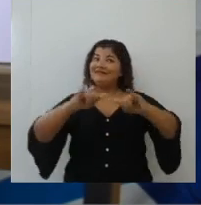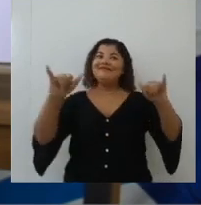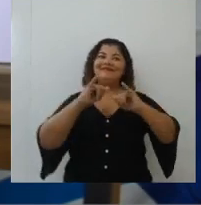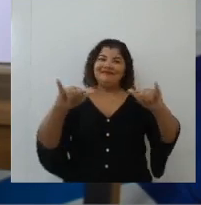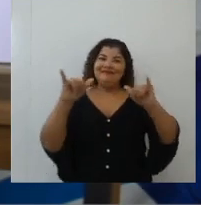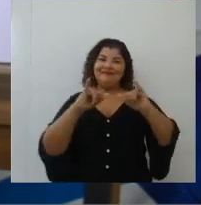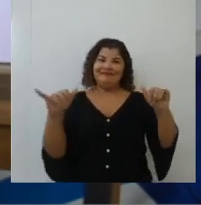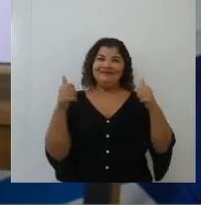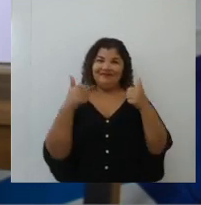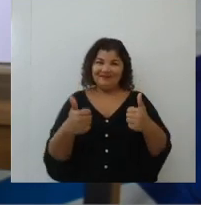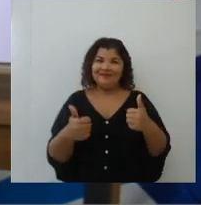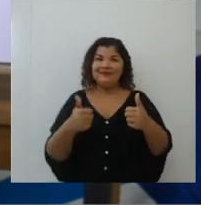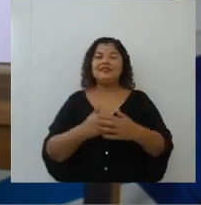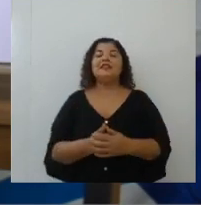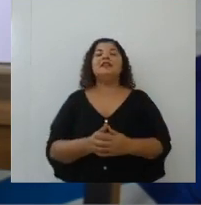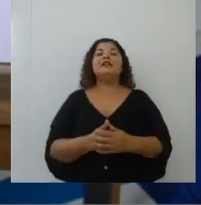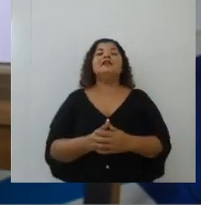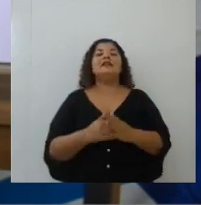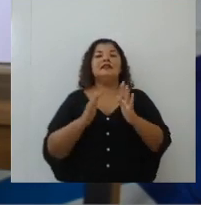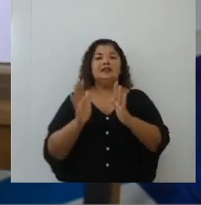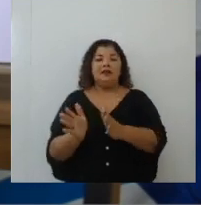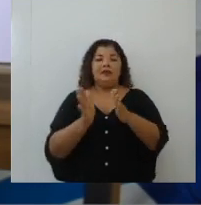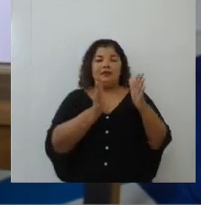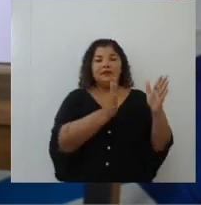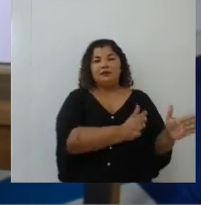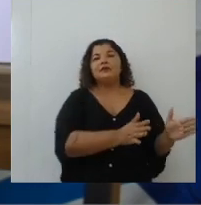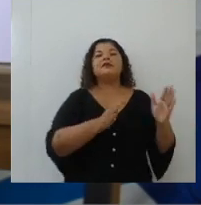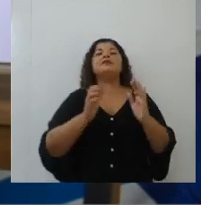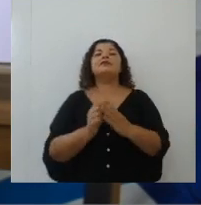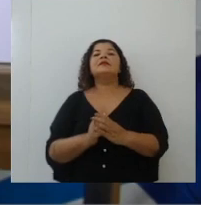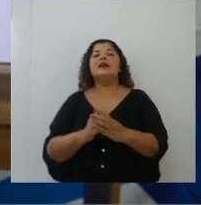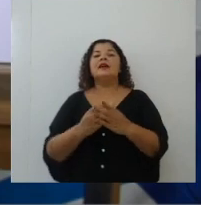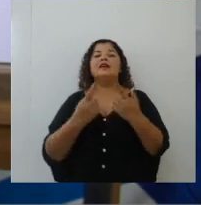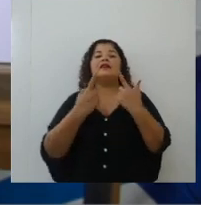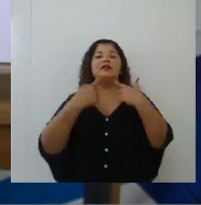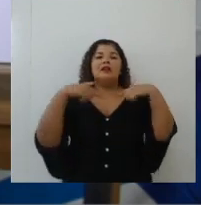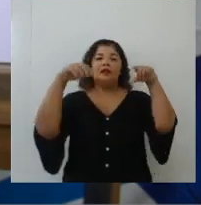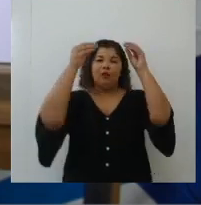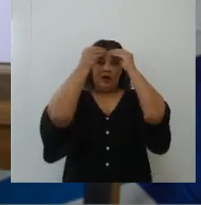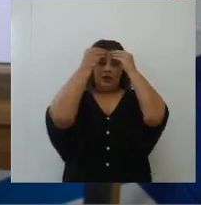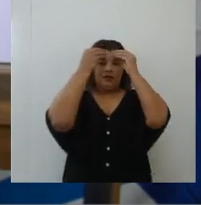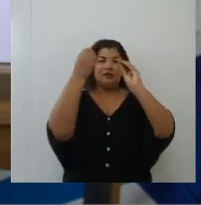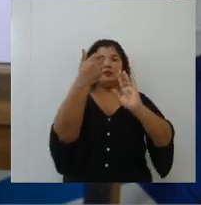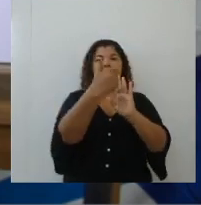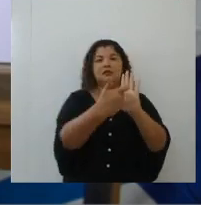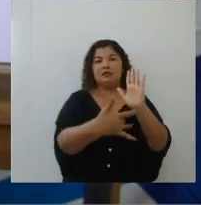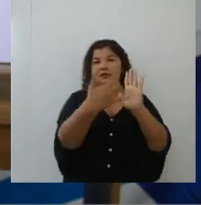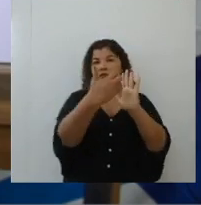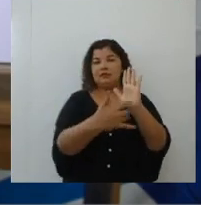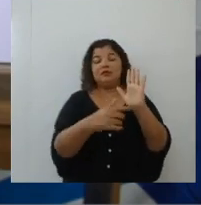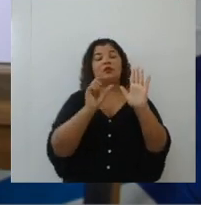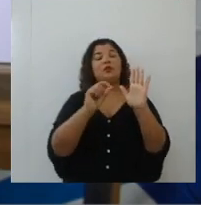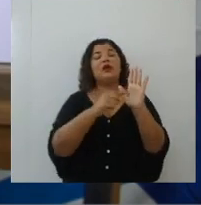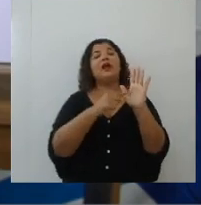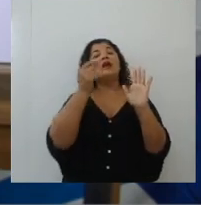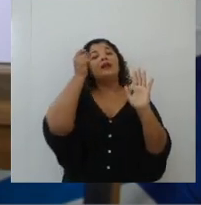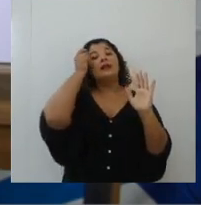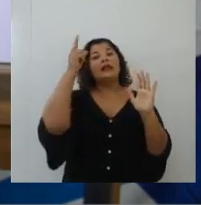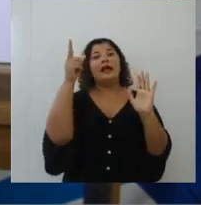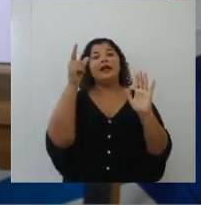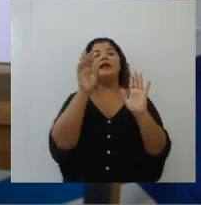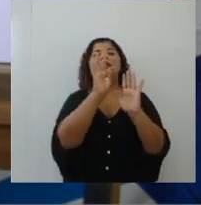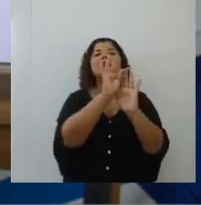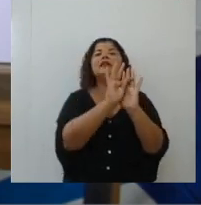mundo, ok? Voltando para figuras de linguagem. Então, a ideia mesmo, né, é deixar o